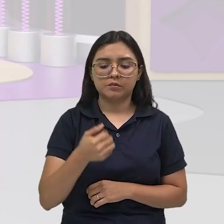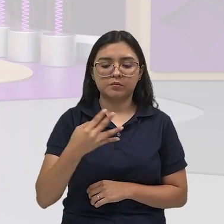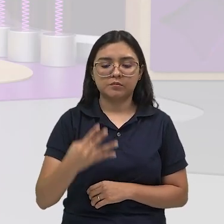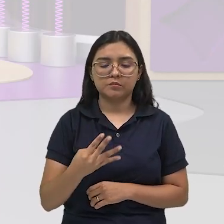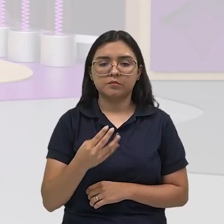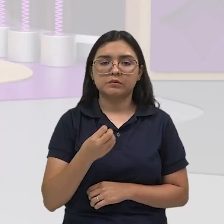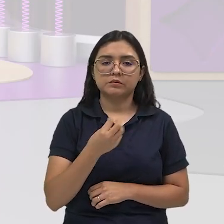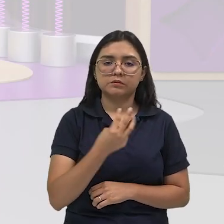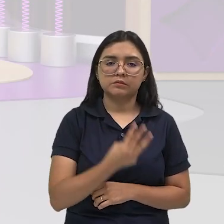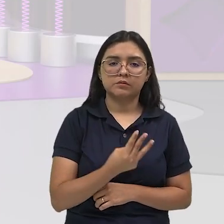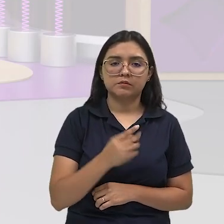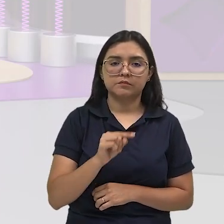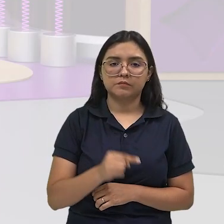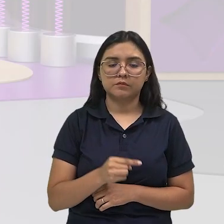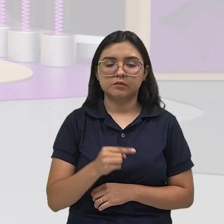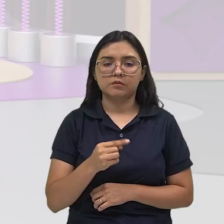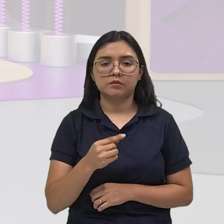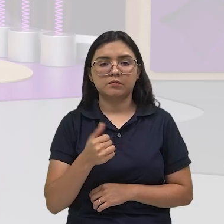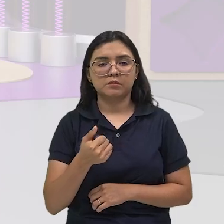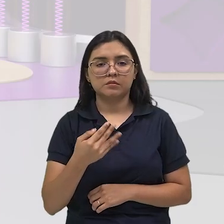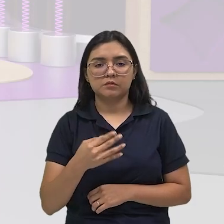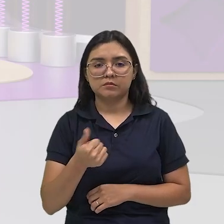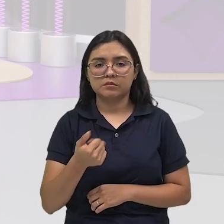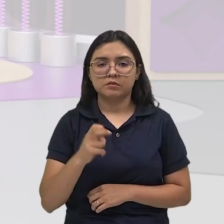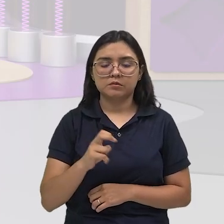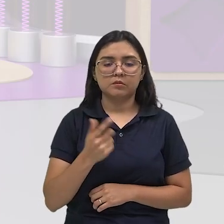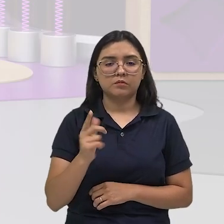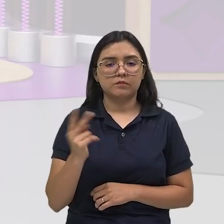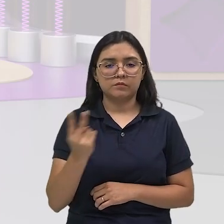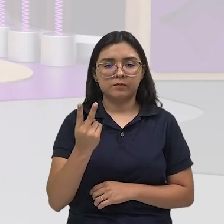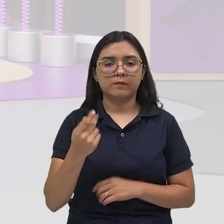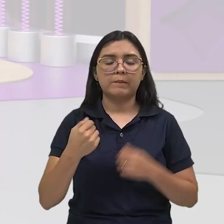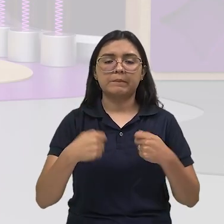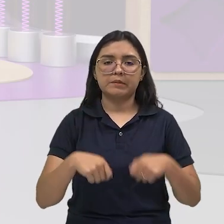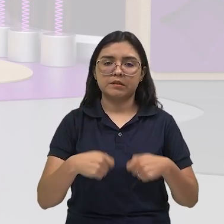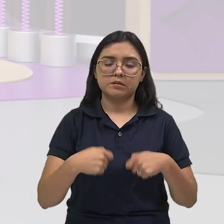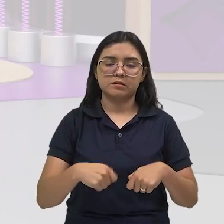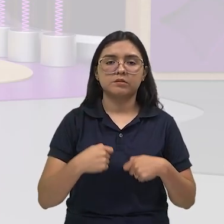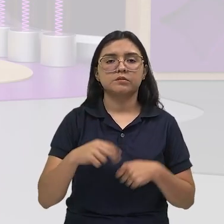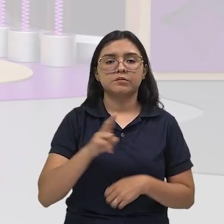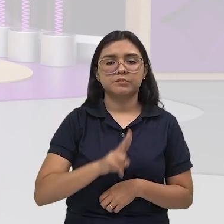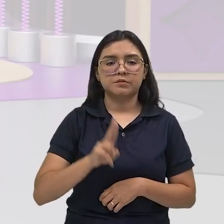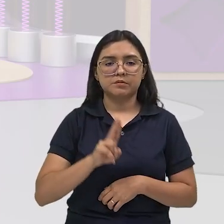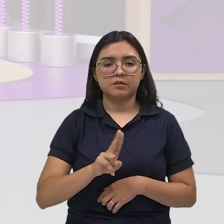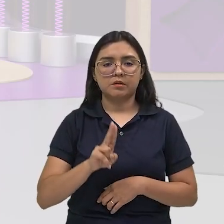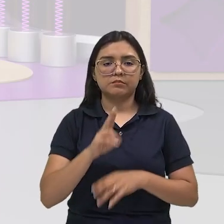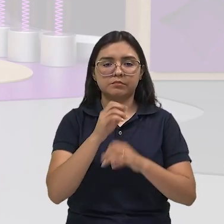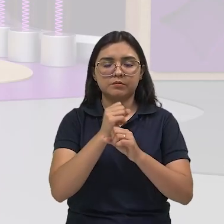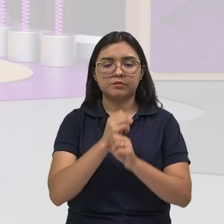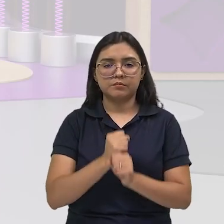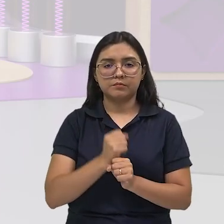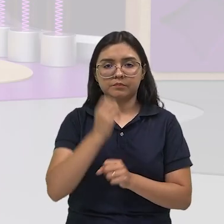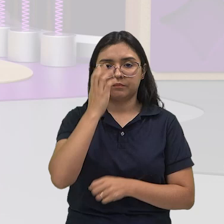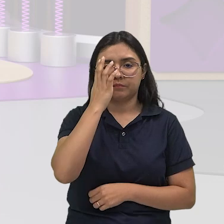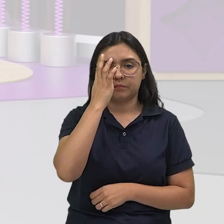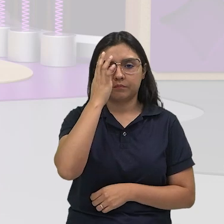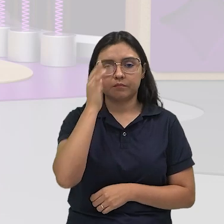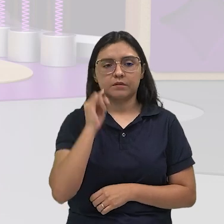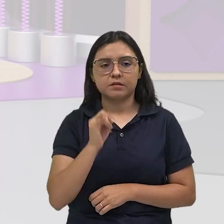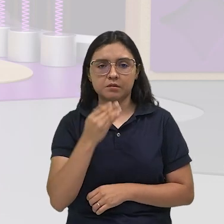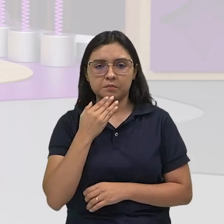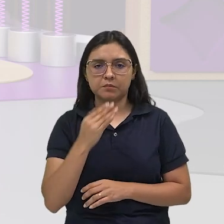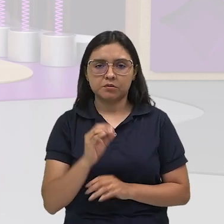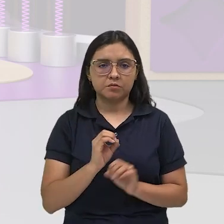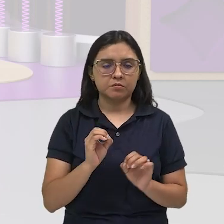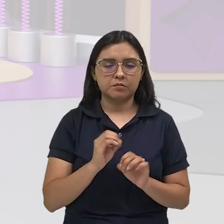ser 3,1415 ou outros valores, você vai ter que usar no problema. Se ele não falar